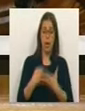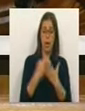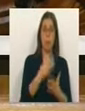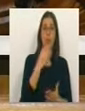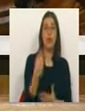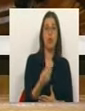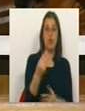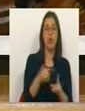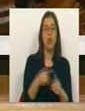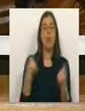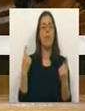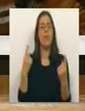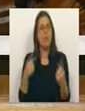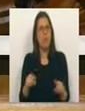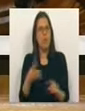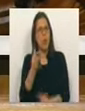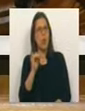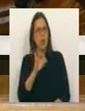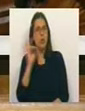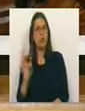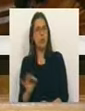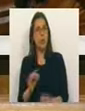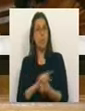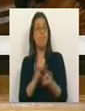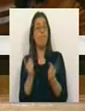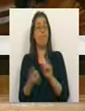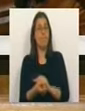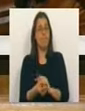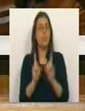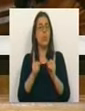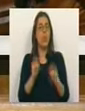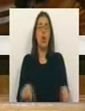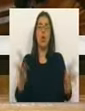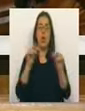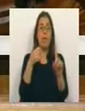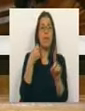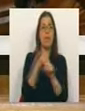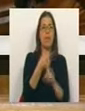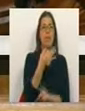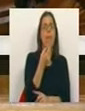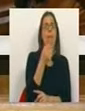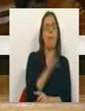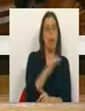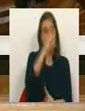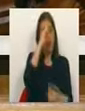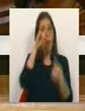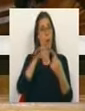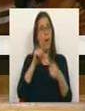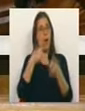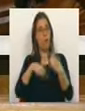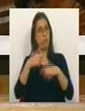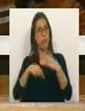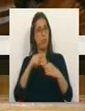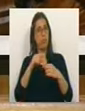estes jovens apenas tenha ficado nos 12%, invertendo aquilo que são os novos desafios da PAC, onde um dos objetivos é a